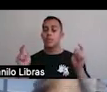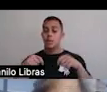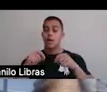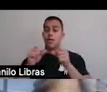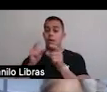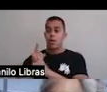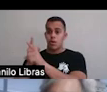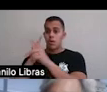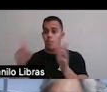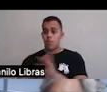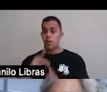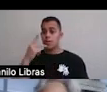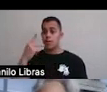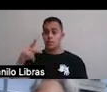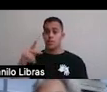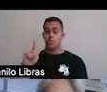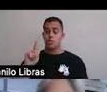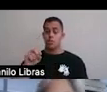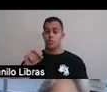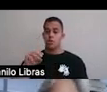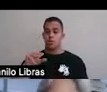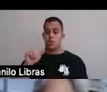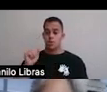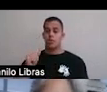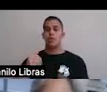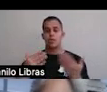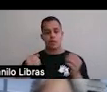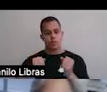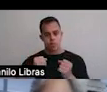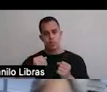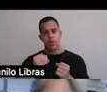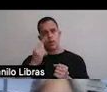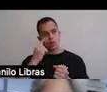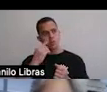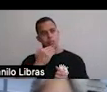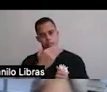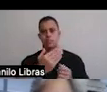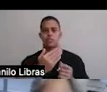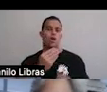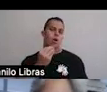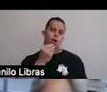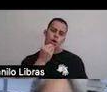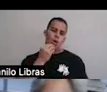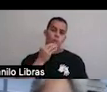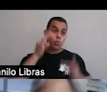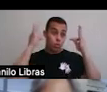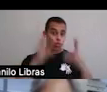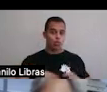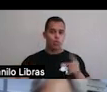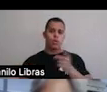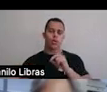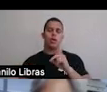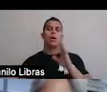genoma. Então, a gente pode encomendar para sequenciar o nosso genoma. Claro que não vão sequenciar o genoma inteiro, mas